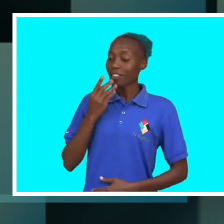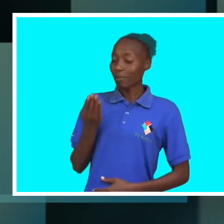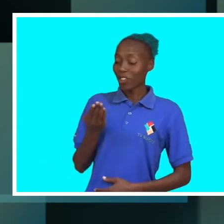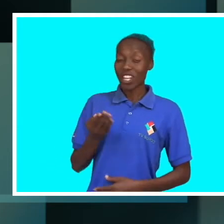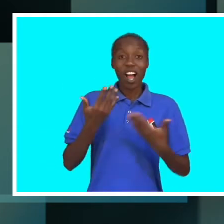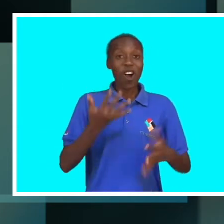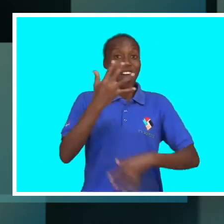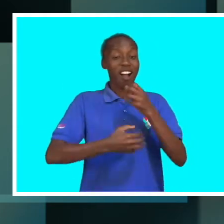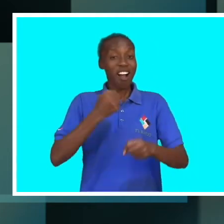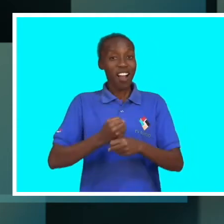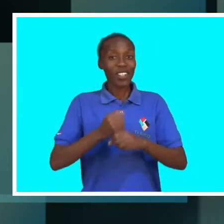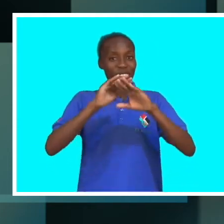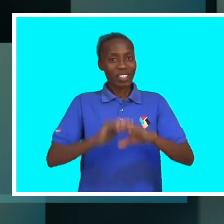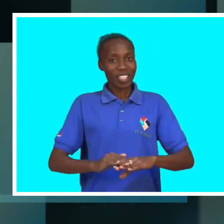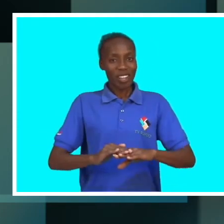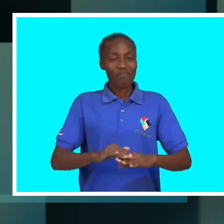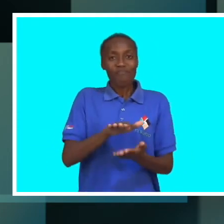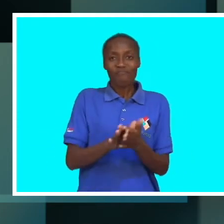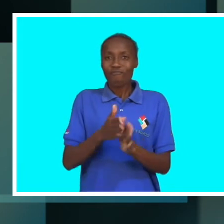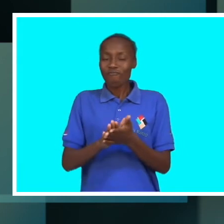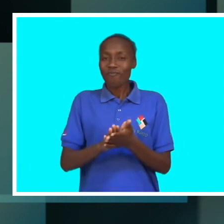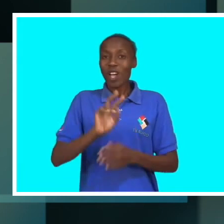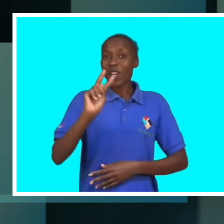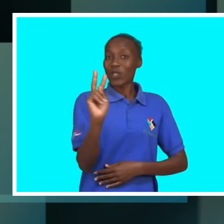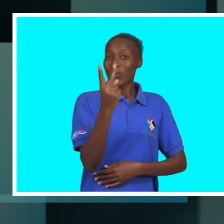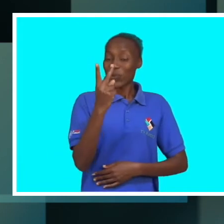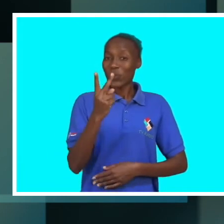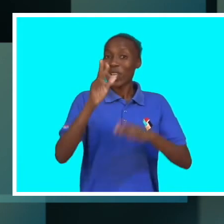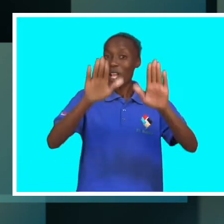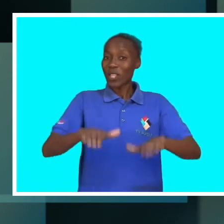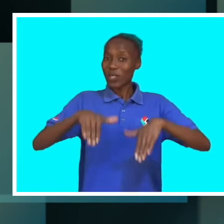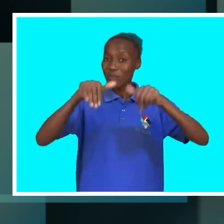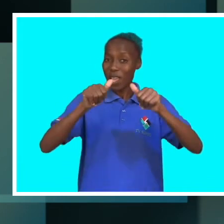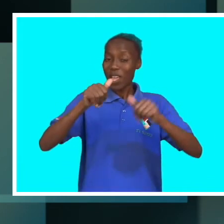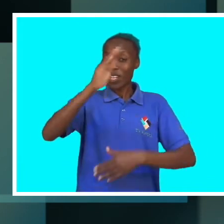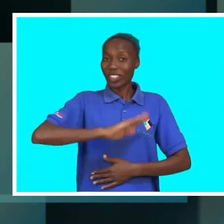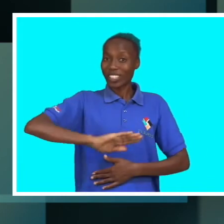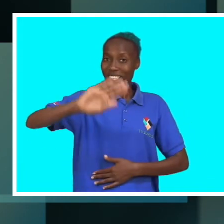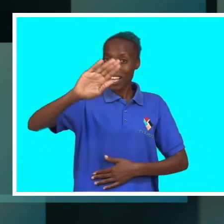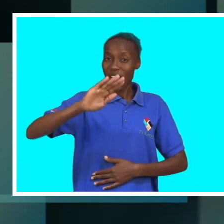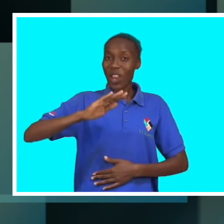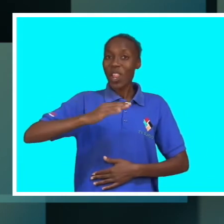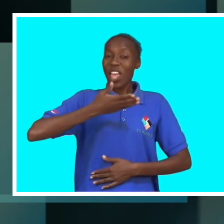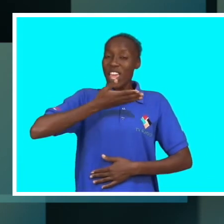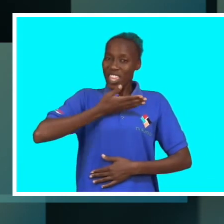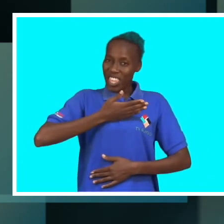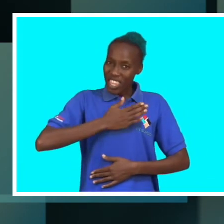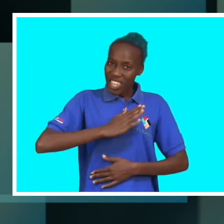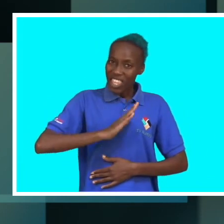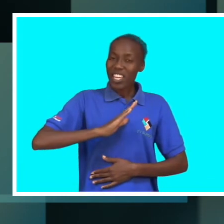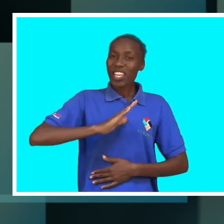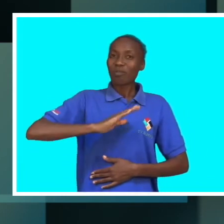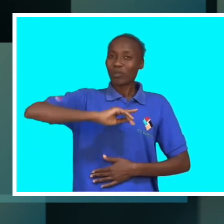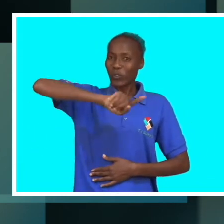Portanto, este ano realiza-se a nossa segunda Assembleia Geral. Gostaria que nós